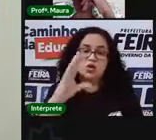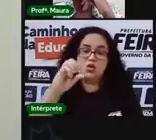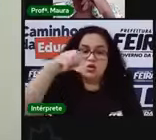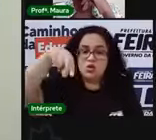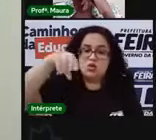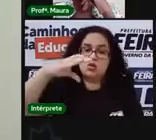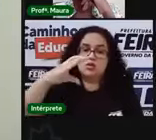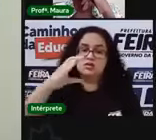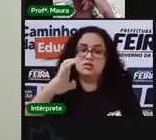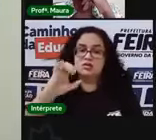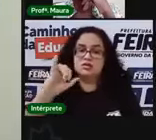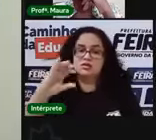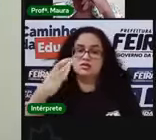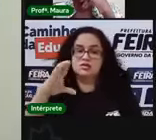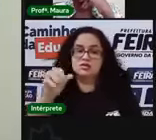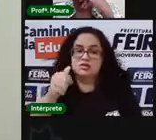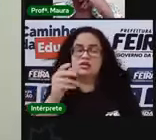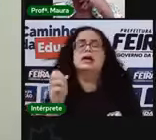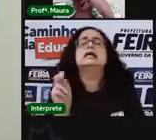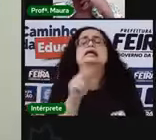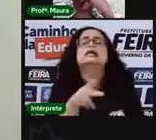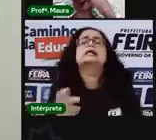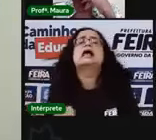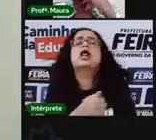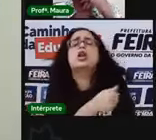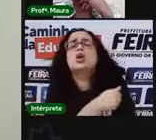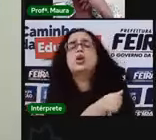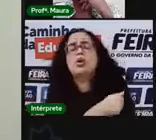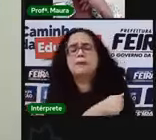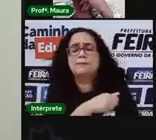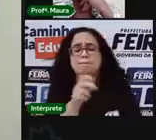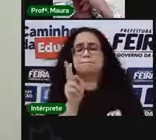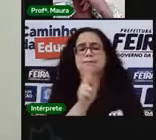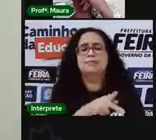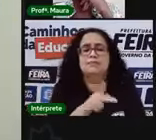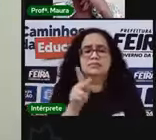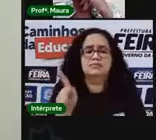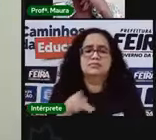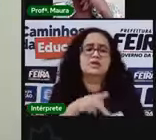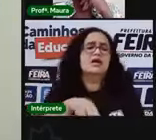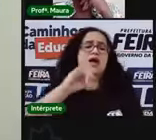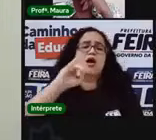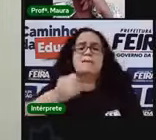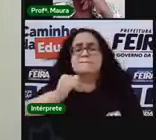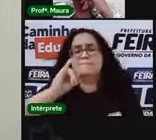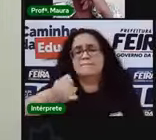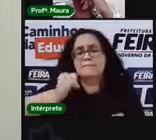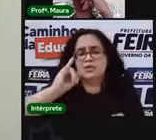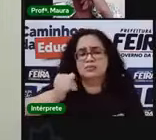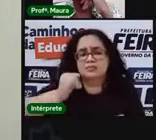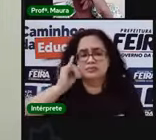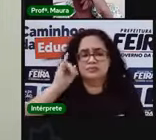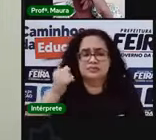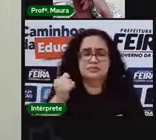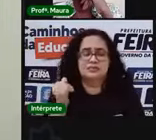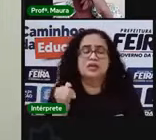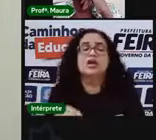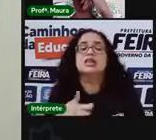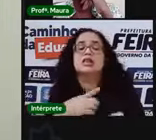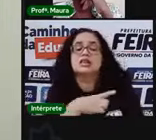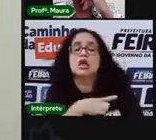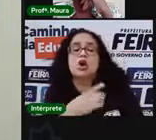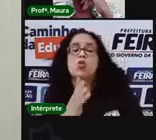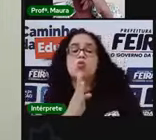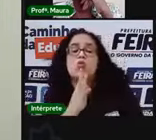sumidade. Quem é aluno, aluna desse professor, aproveita. Explora o